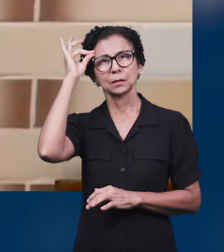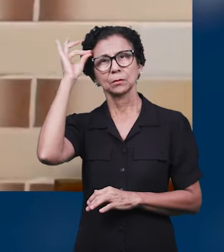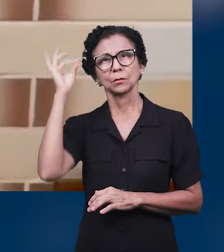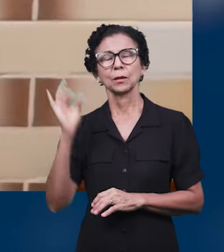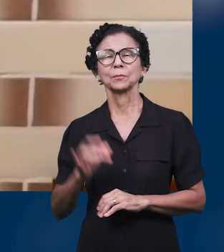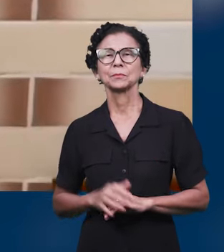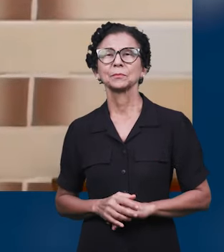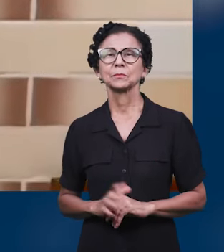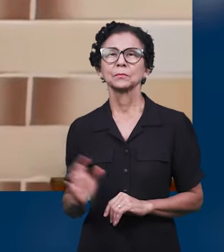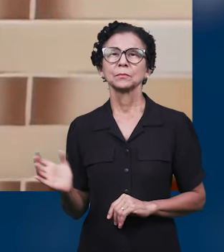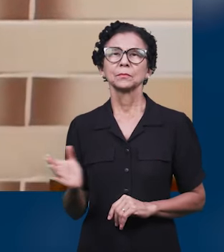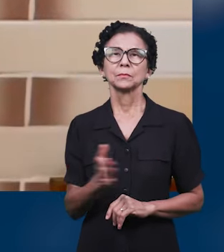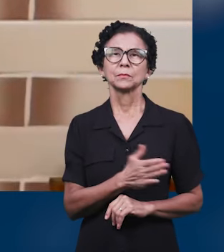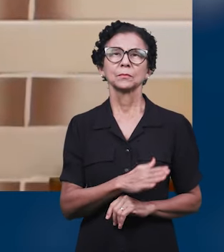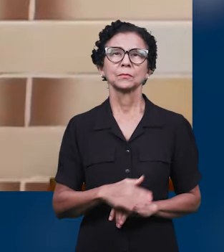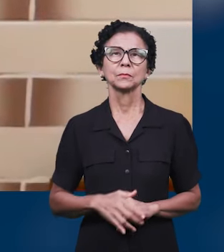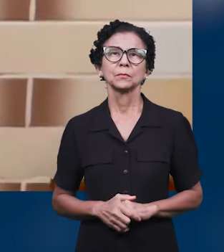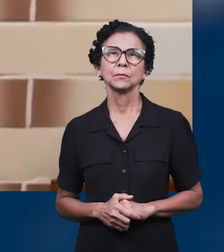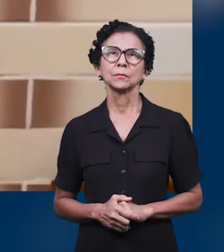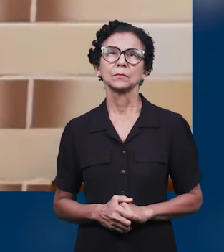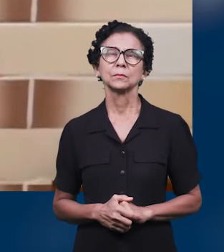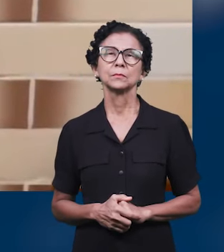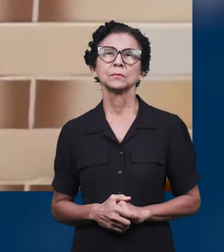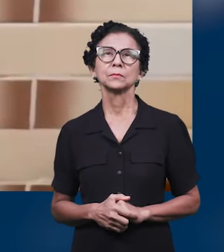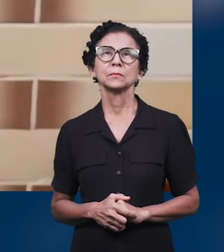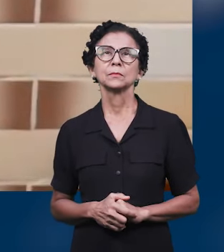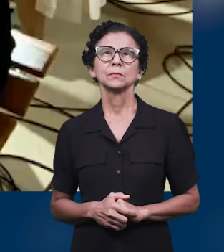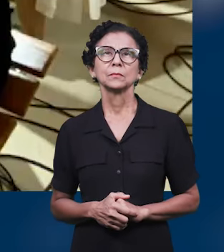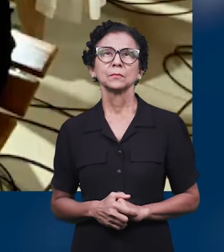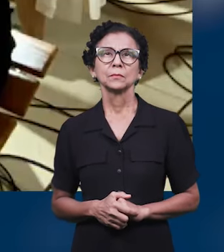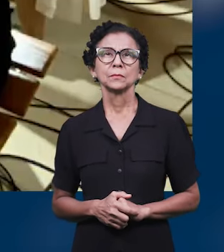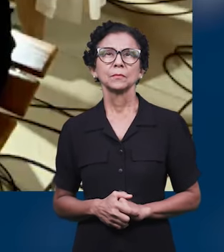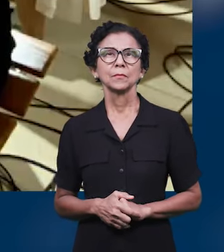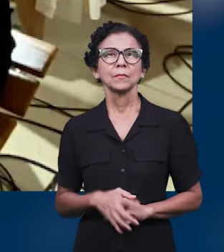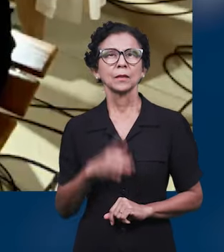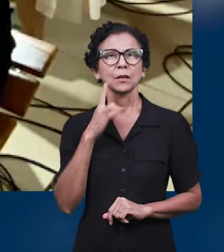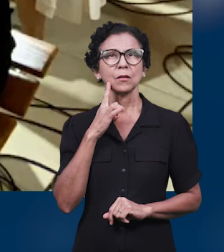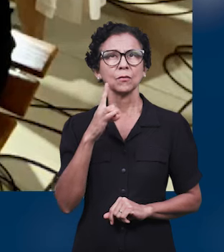aqui em Goiânia, nós tivemos uma ceia na igreja do Setor Bueno, no ministério do